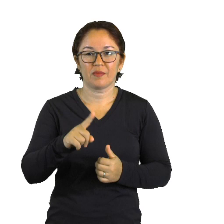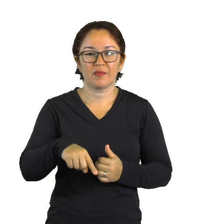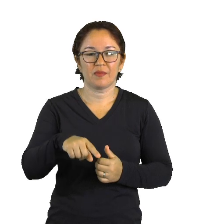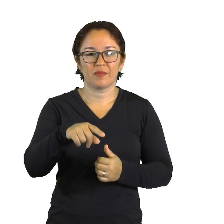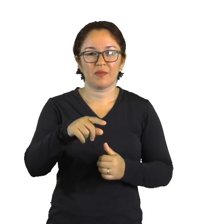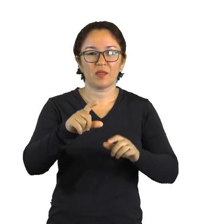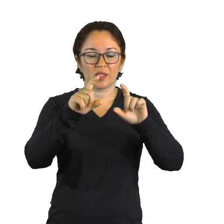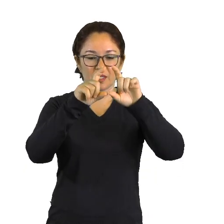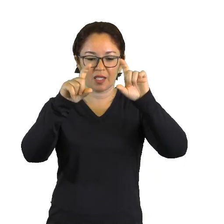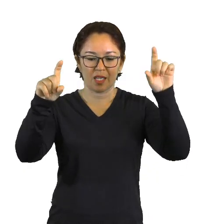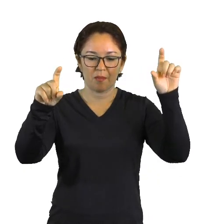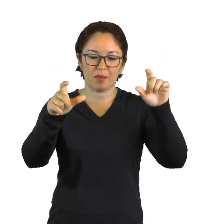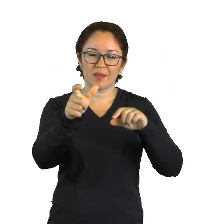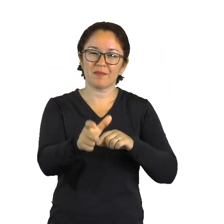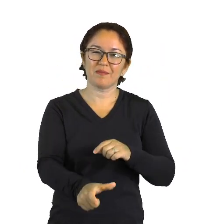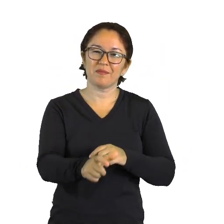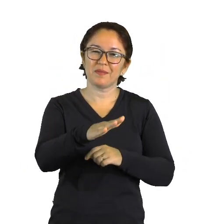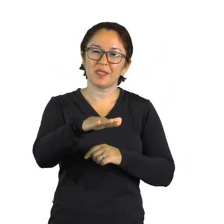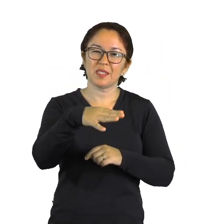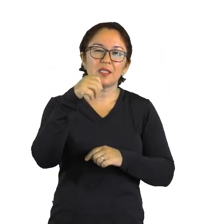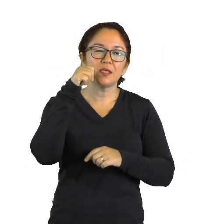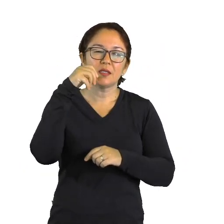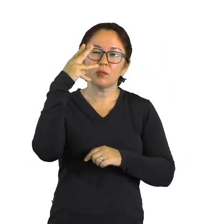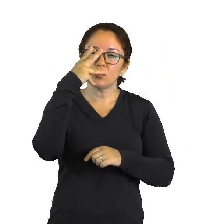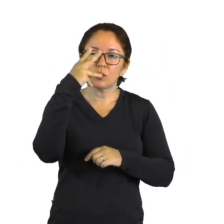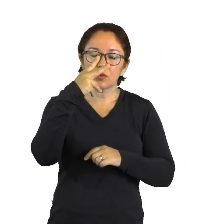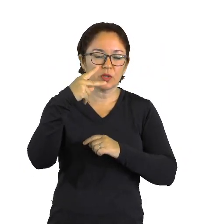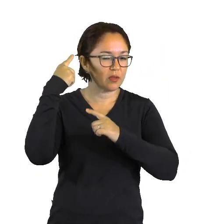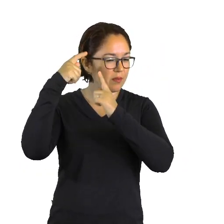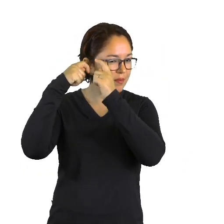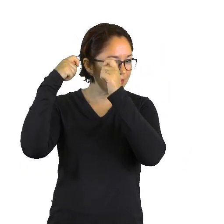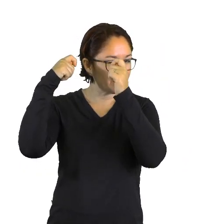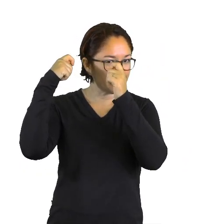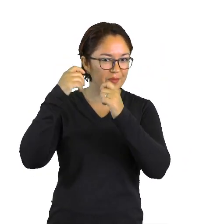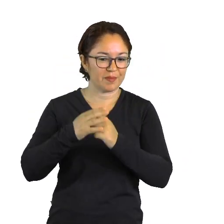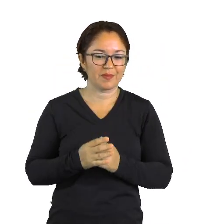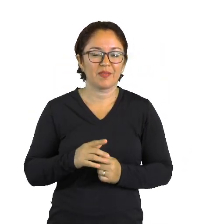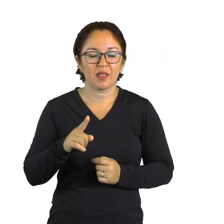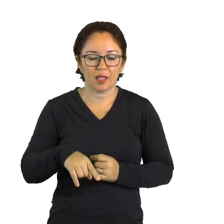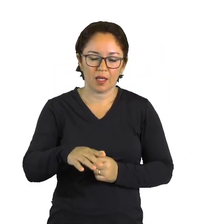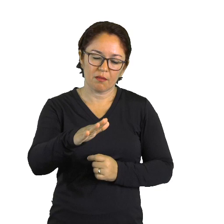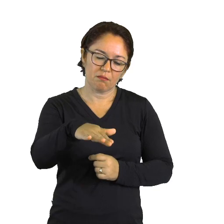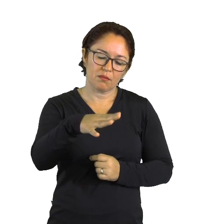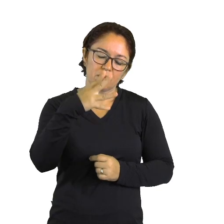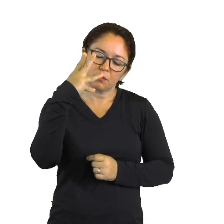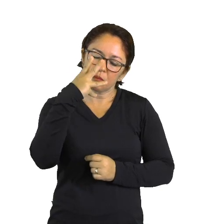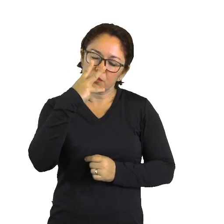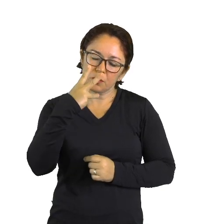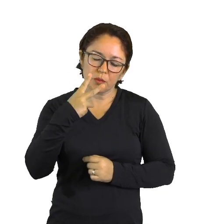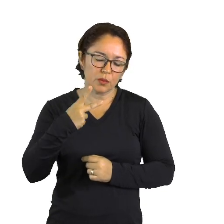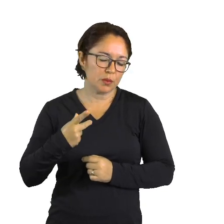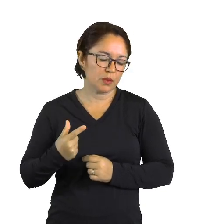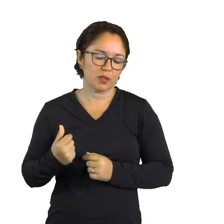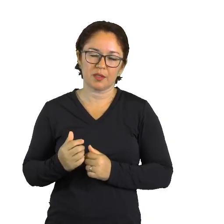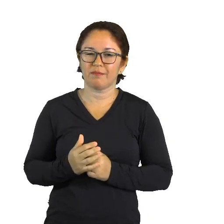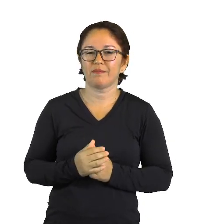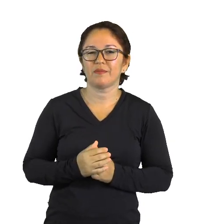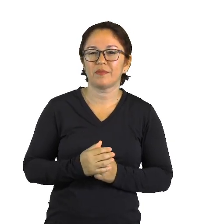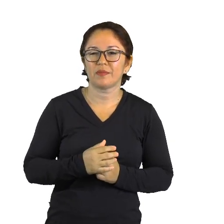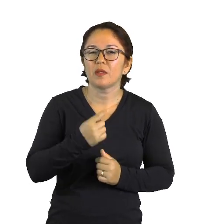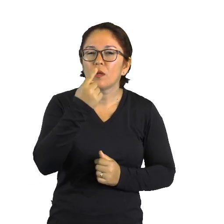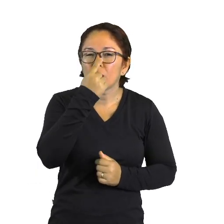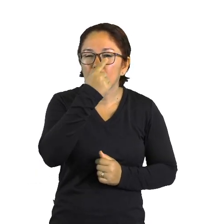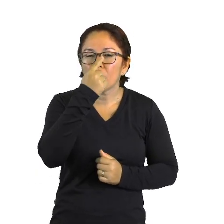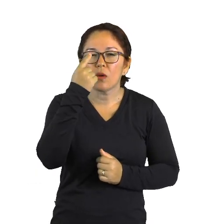bonita do laço de fita. Era uma vez uma menina linda, linda. Os olhos